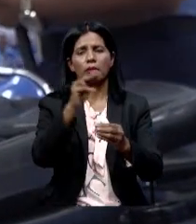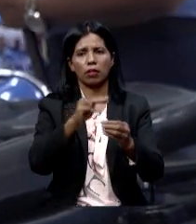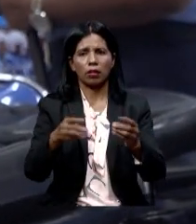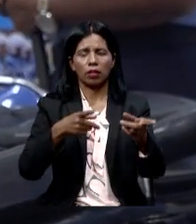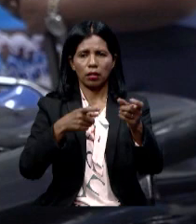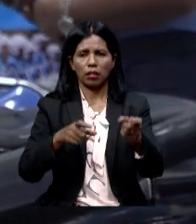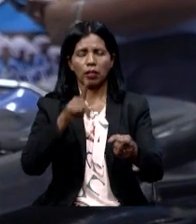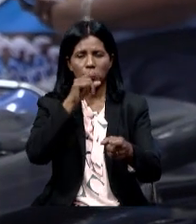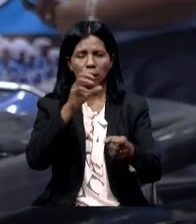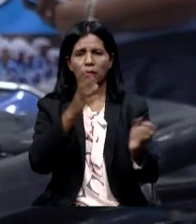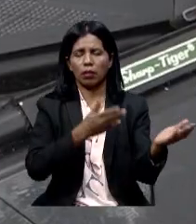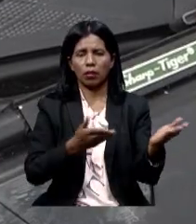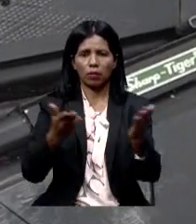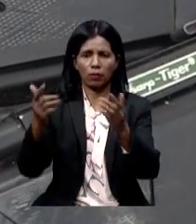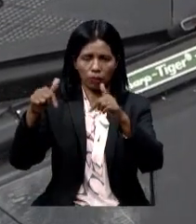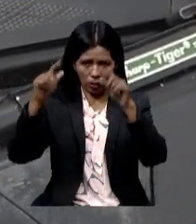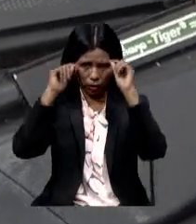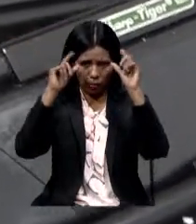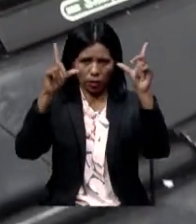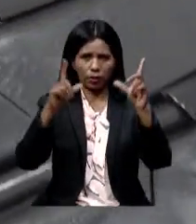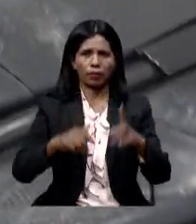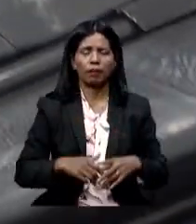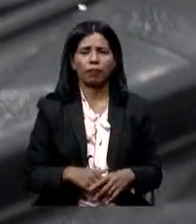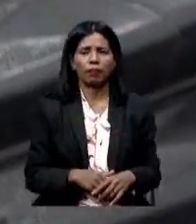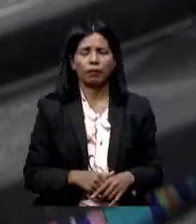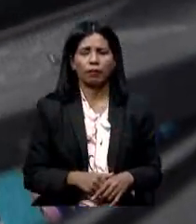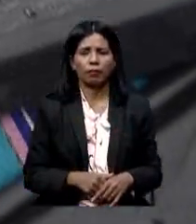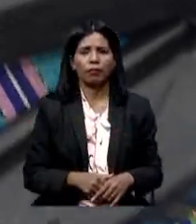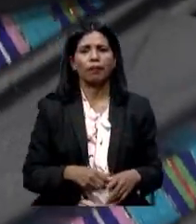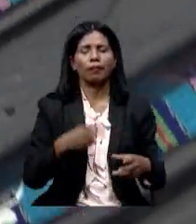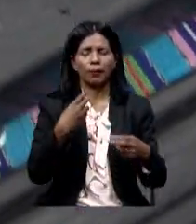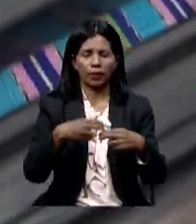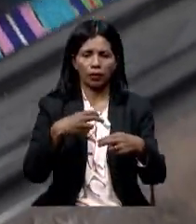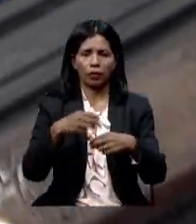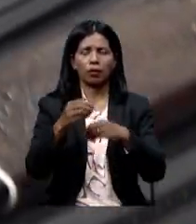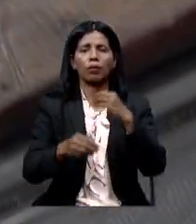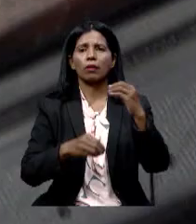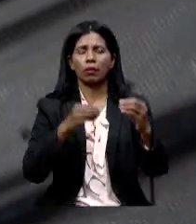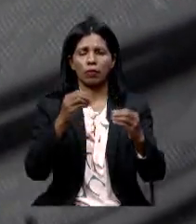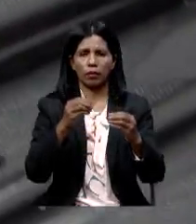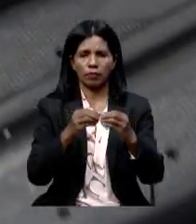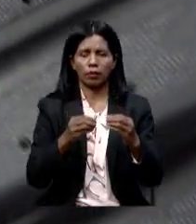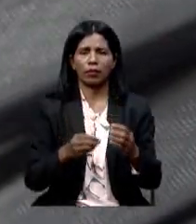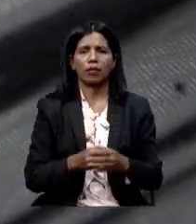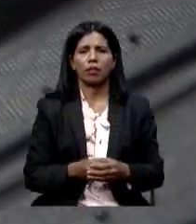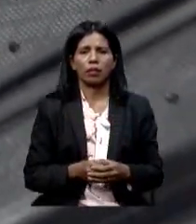mat bele importa mai Timor-Leste. Diskusaun kono ba be